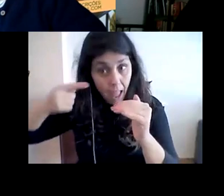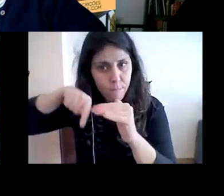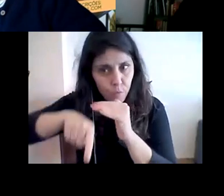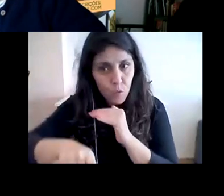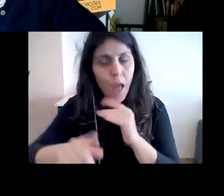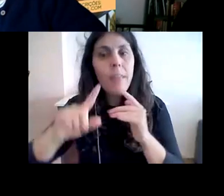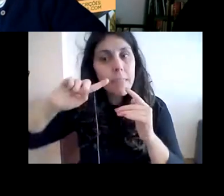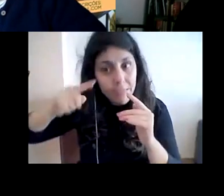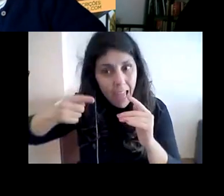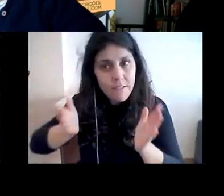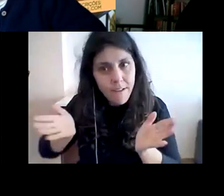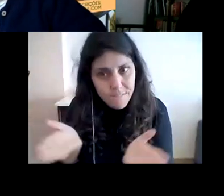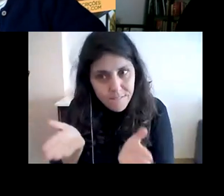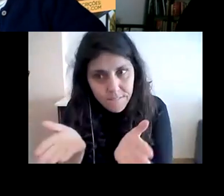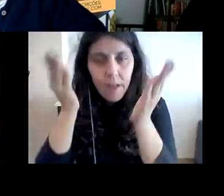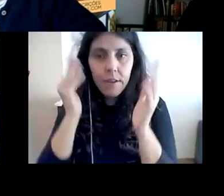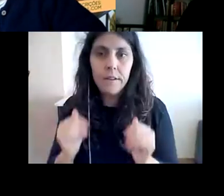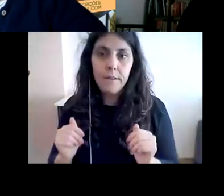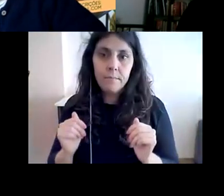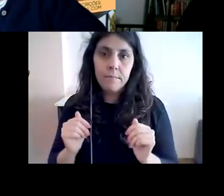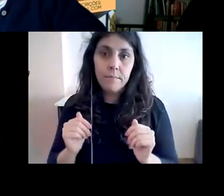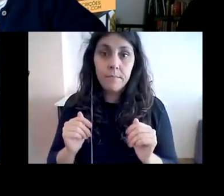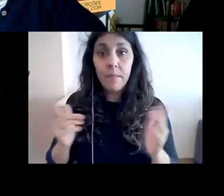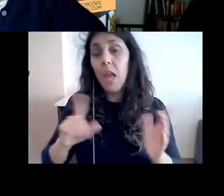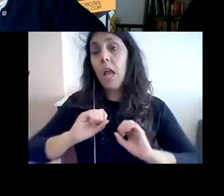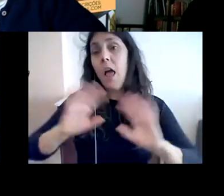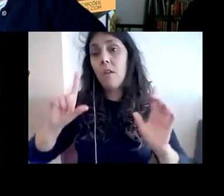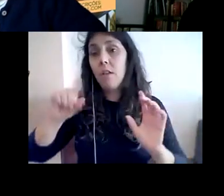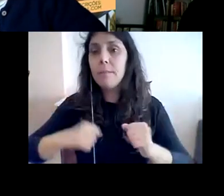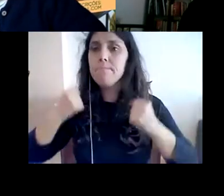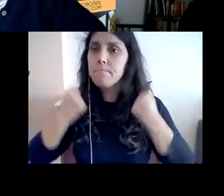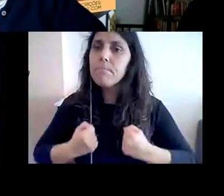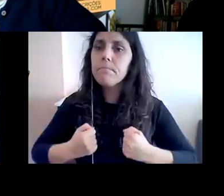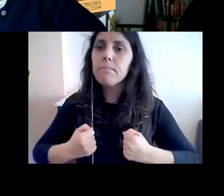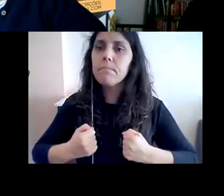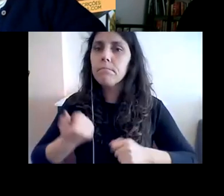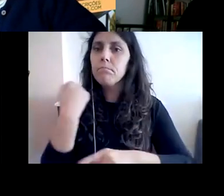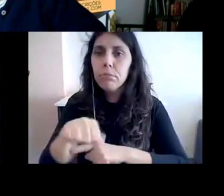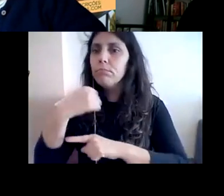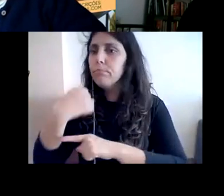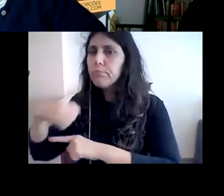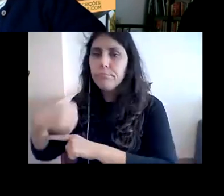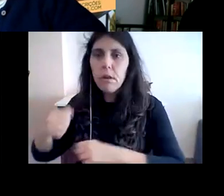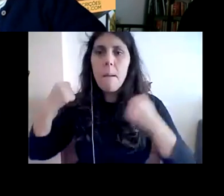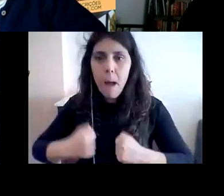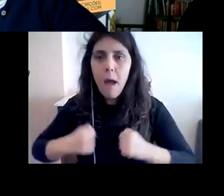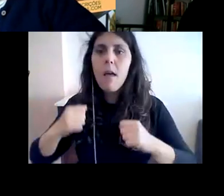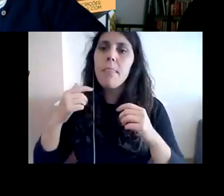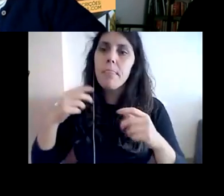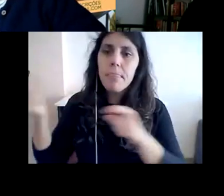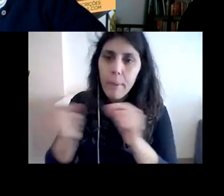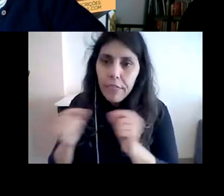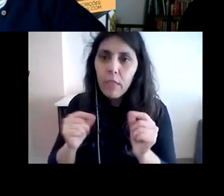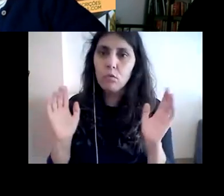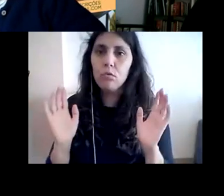ser empurrados e, digamos, contestados pelas boas razões, isto é, porque não vão